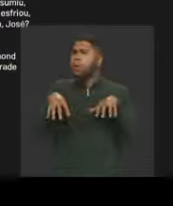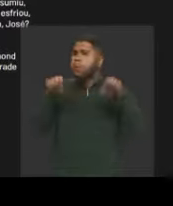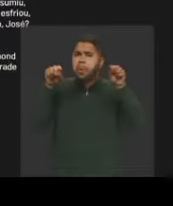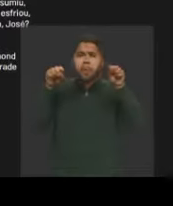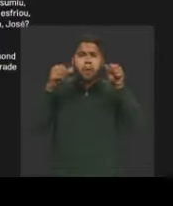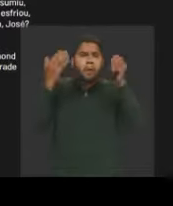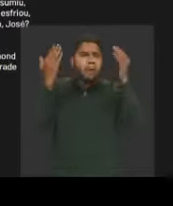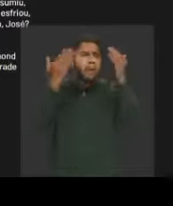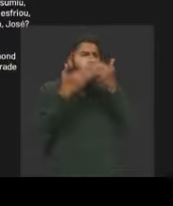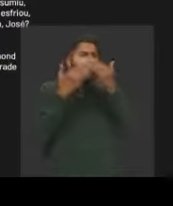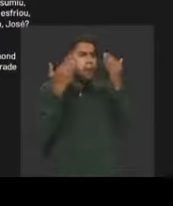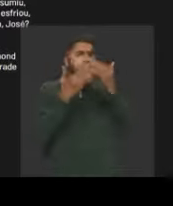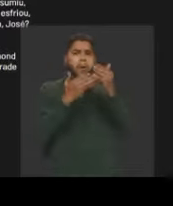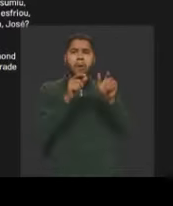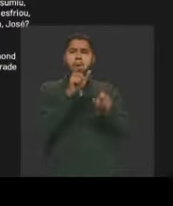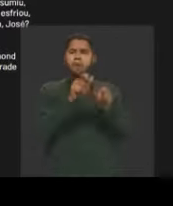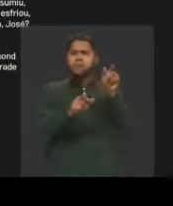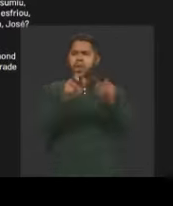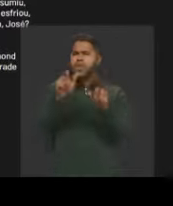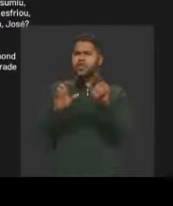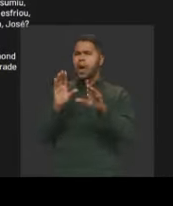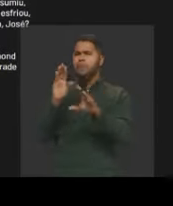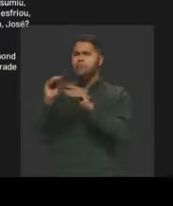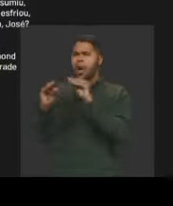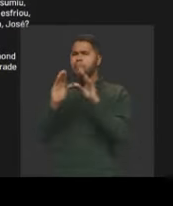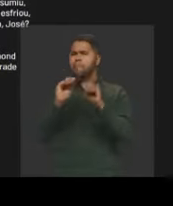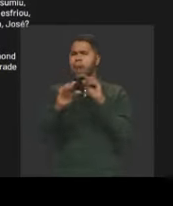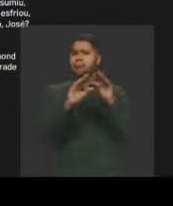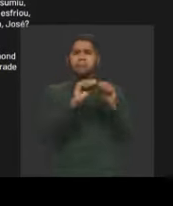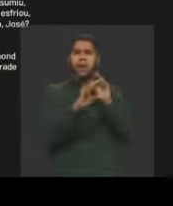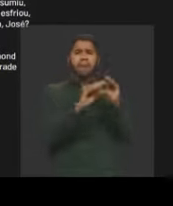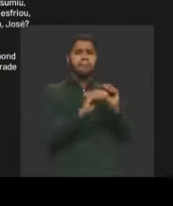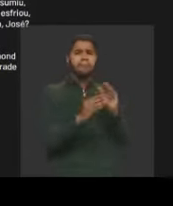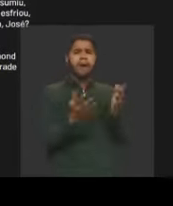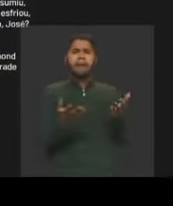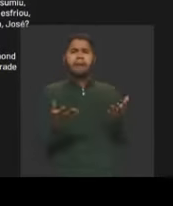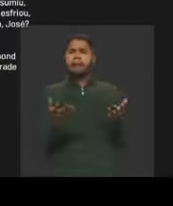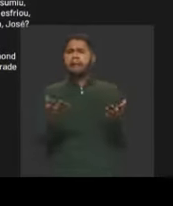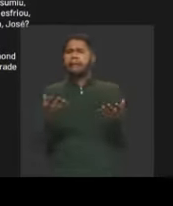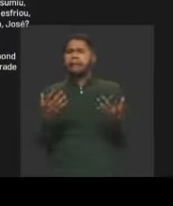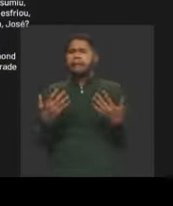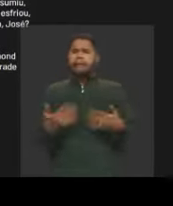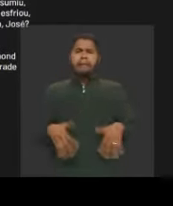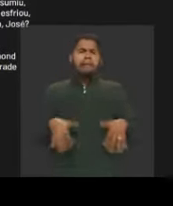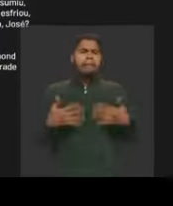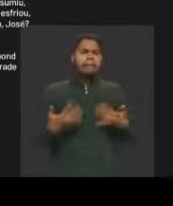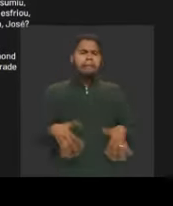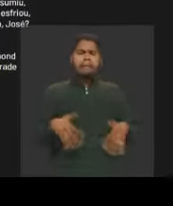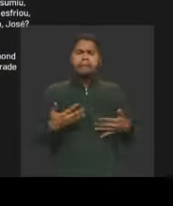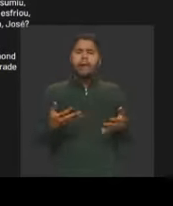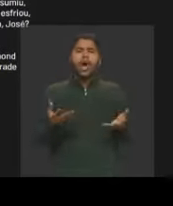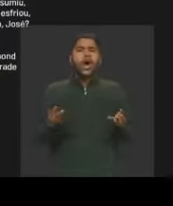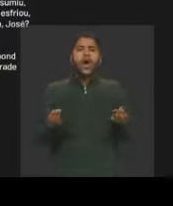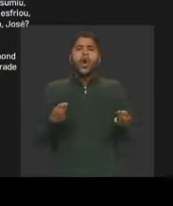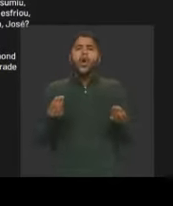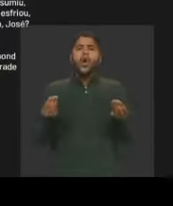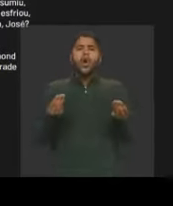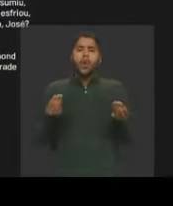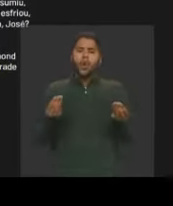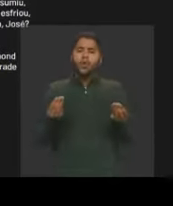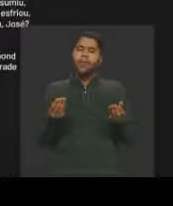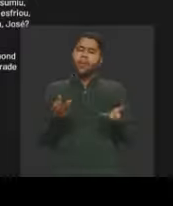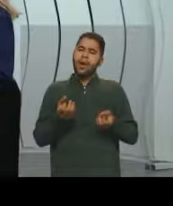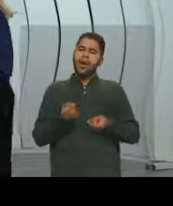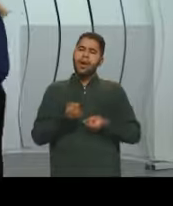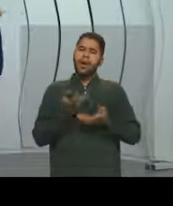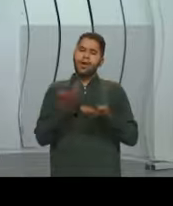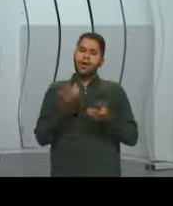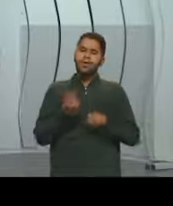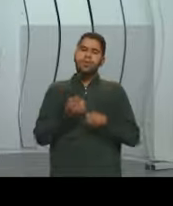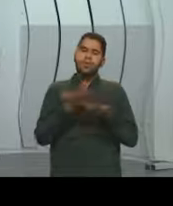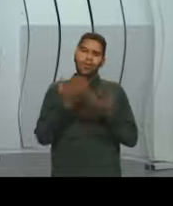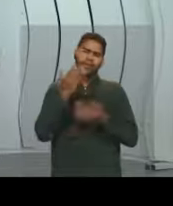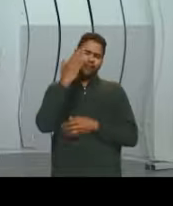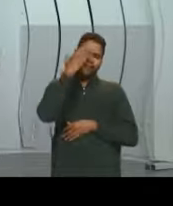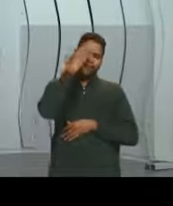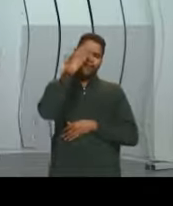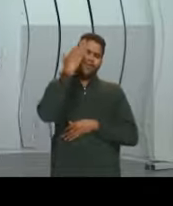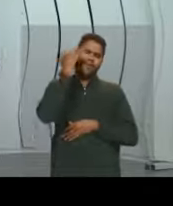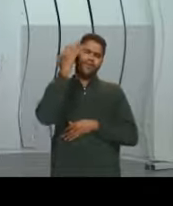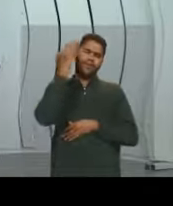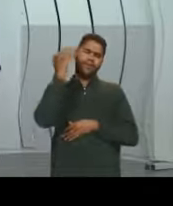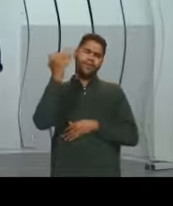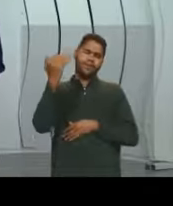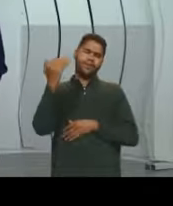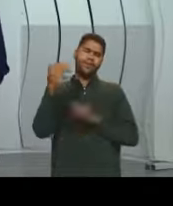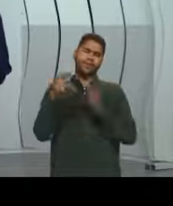o povo sumiu, a noite esfriou. E agora, José? É um poema super famoso